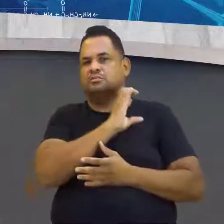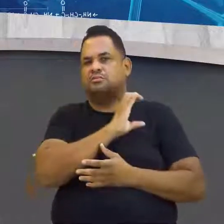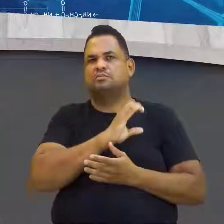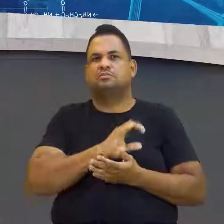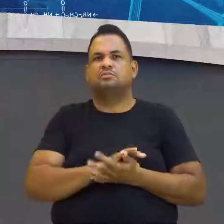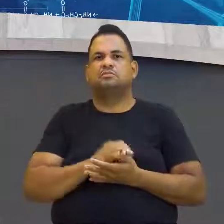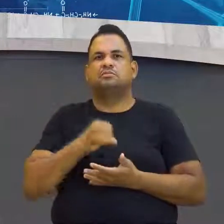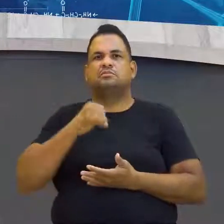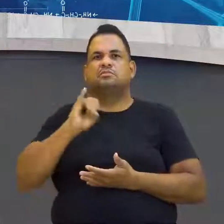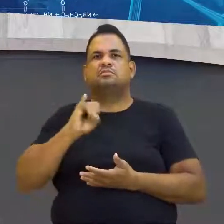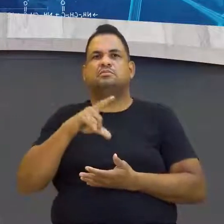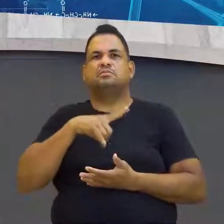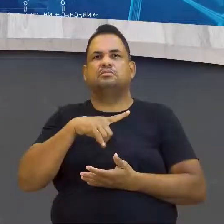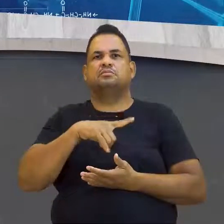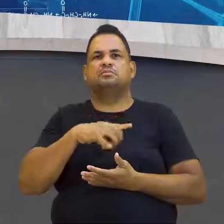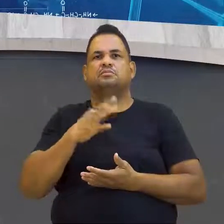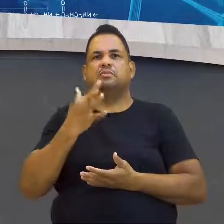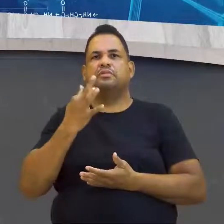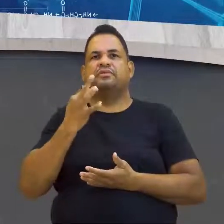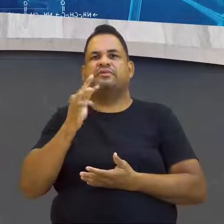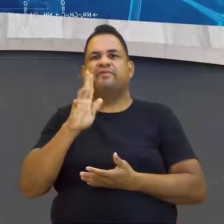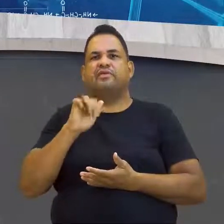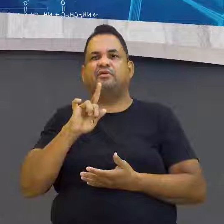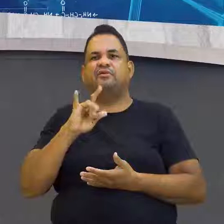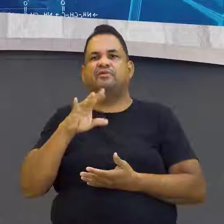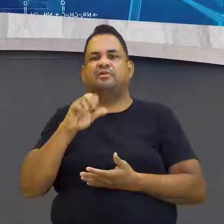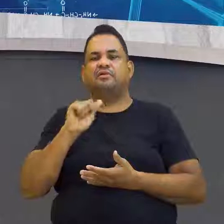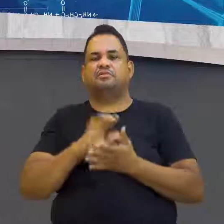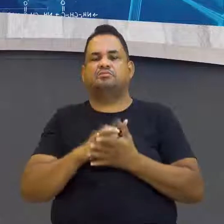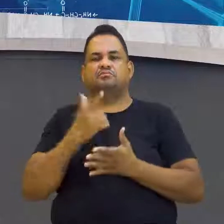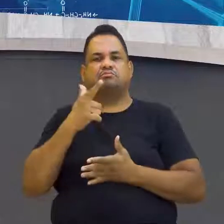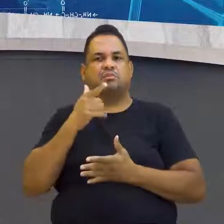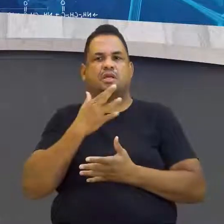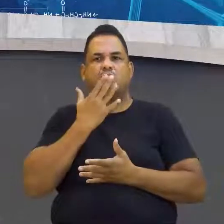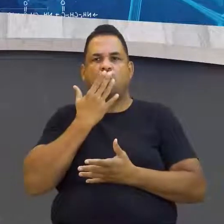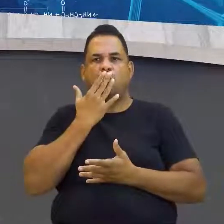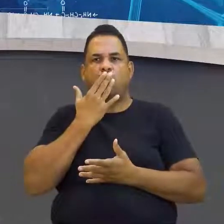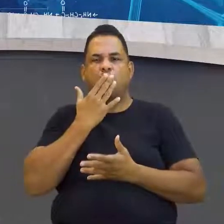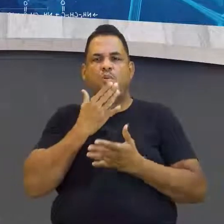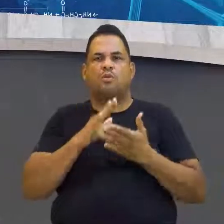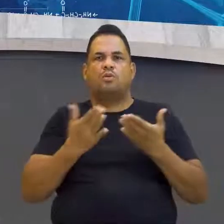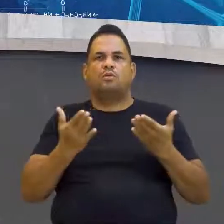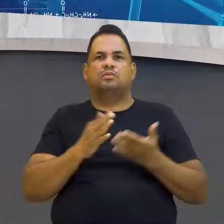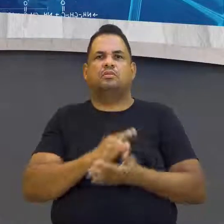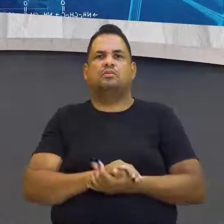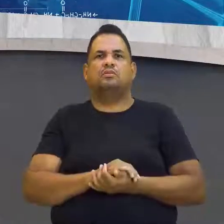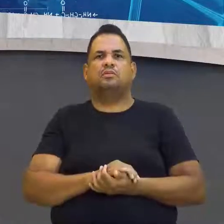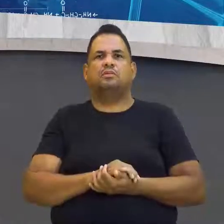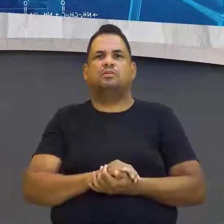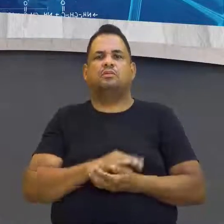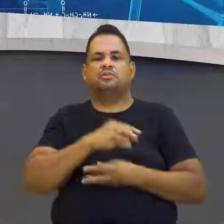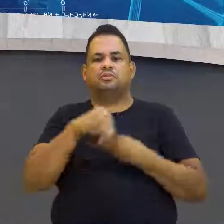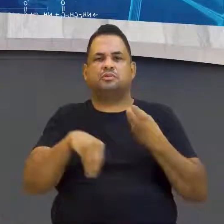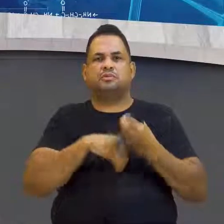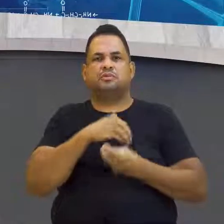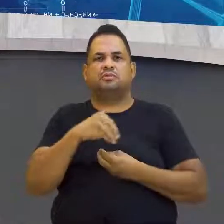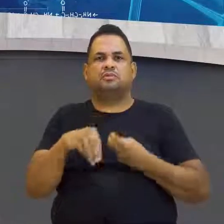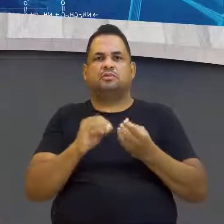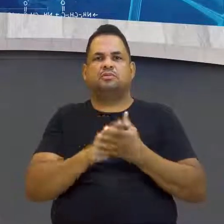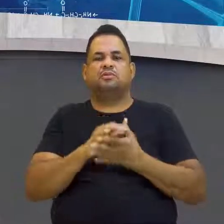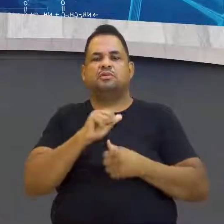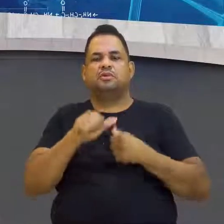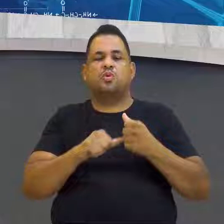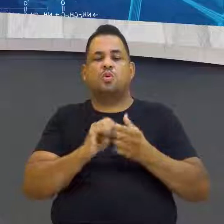Se eu tenho a fenolftaleína, que é incolor, ali na nossa solução, e ela só mudou de